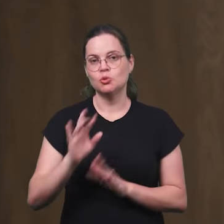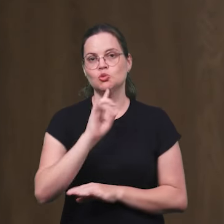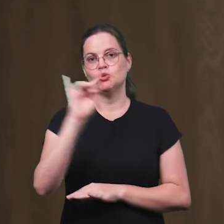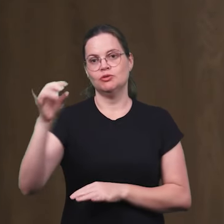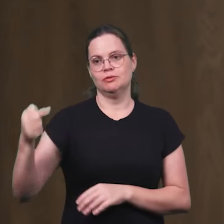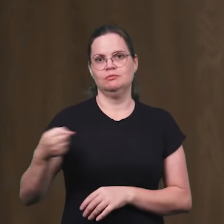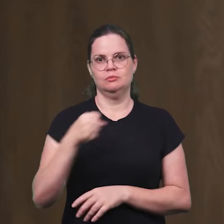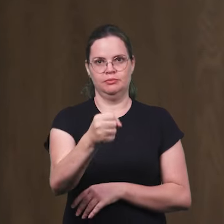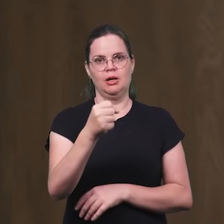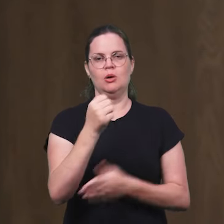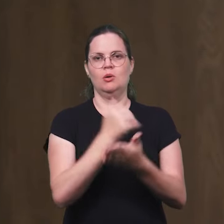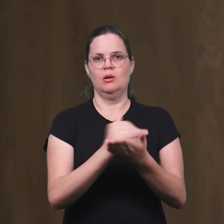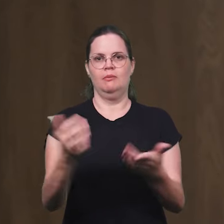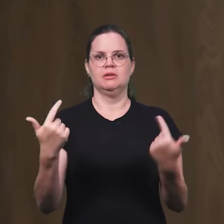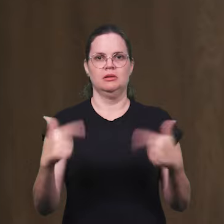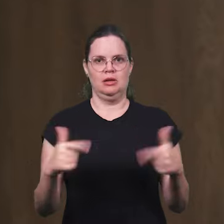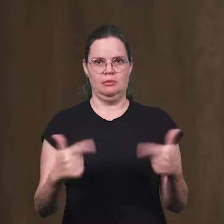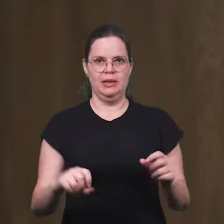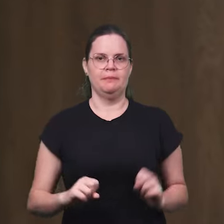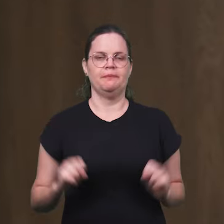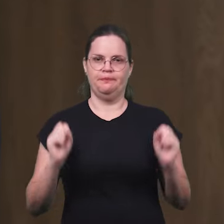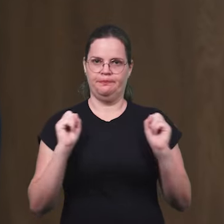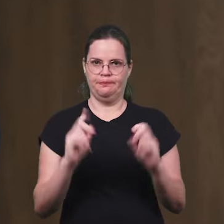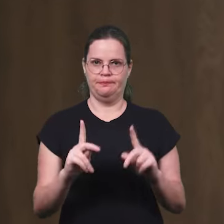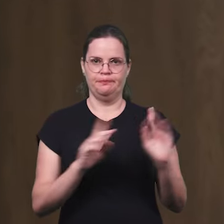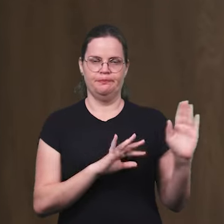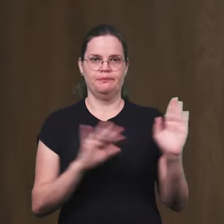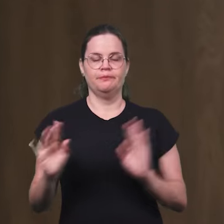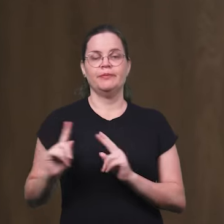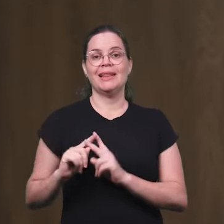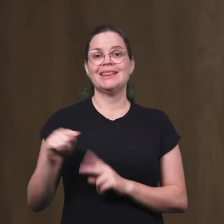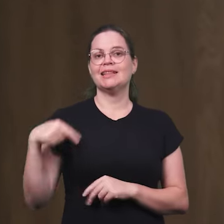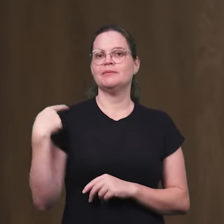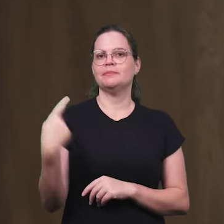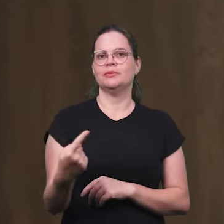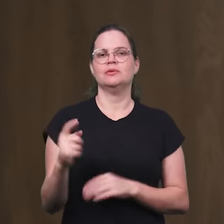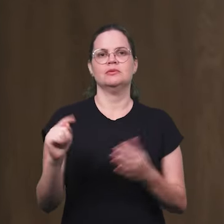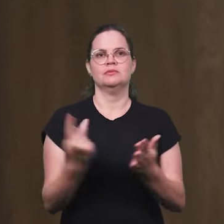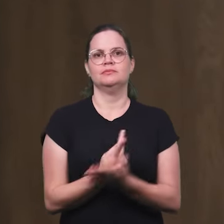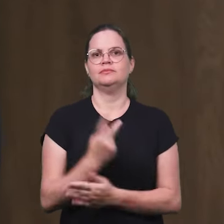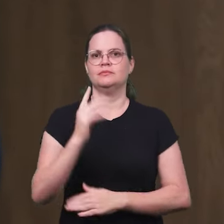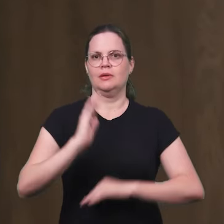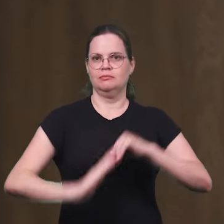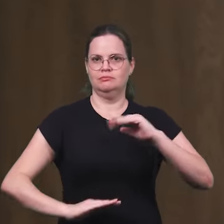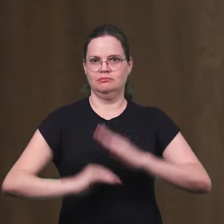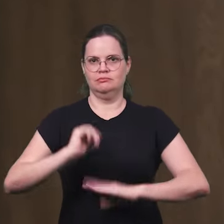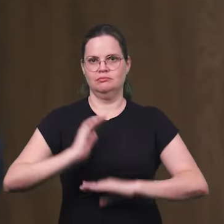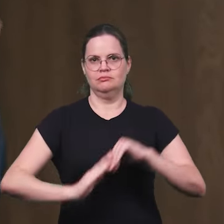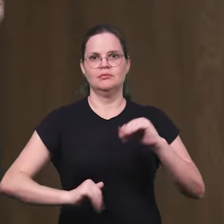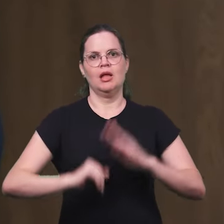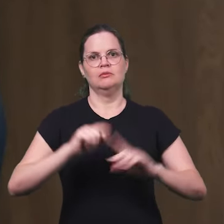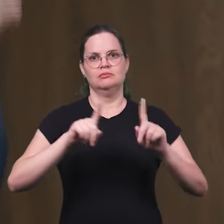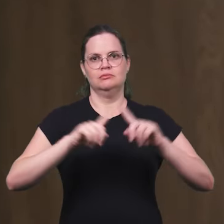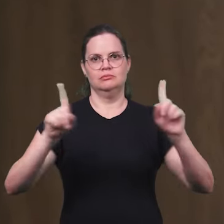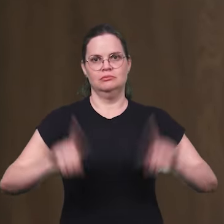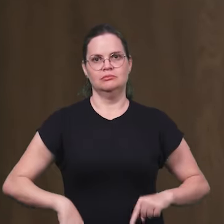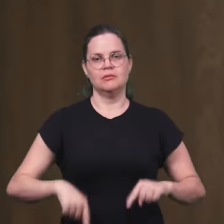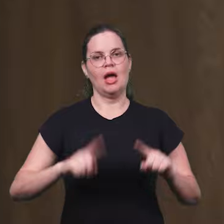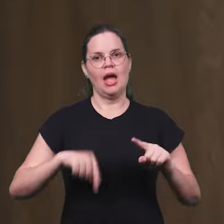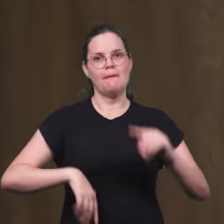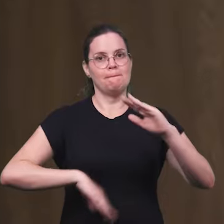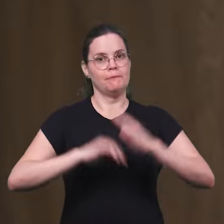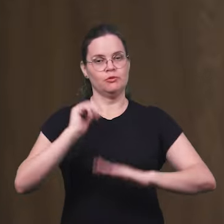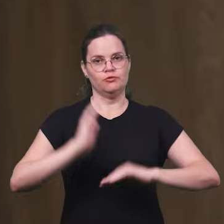depois disso, obviamente, a carreira pública é uma carreira profissional. Então você vai chegar no